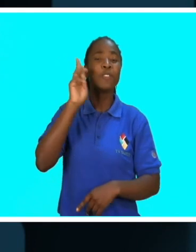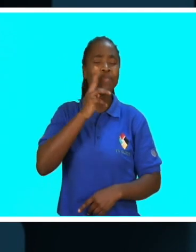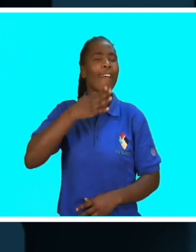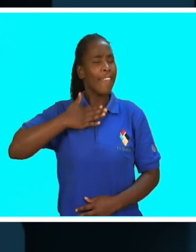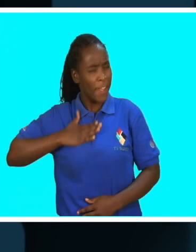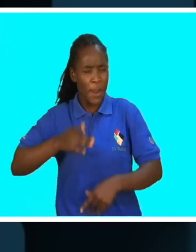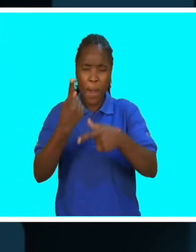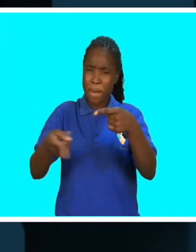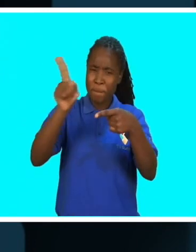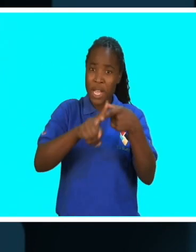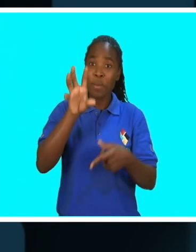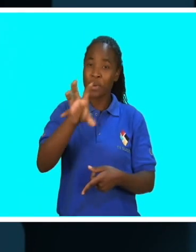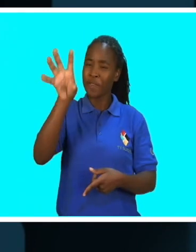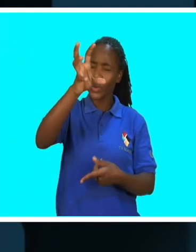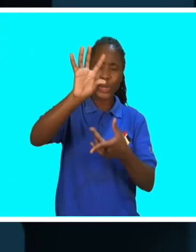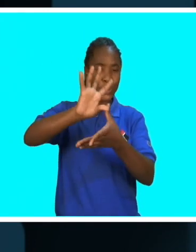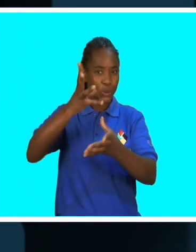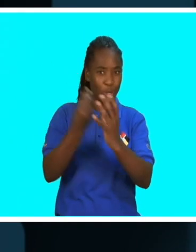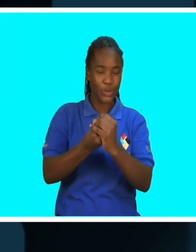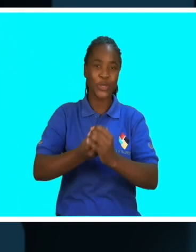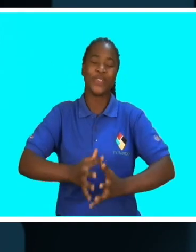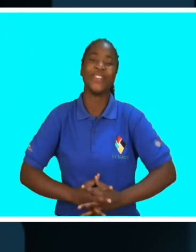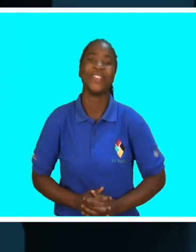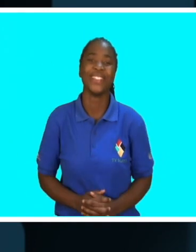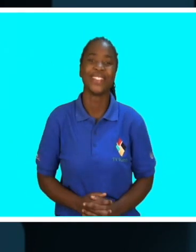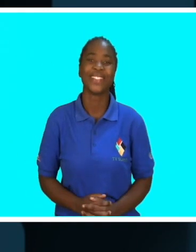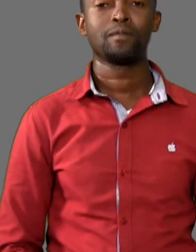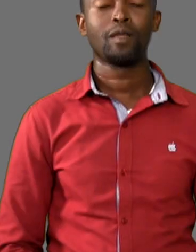jovens das províncias de Sofala, Zambézia e Nampula.